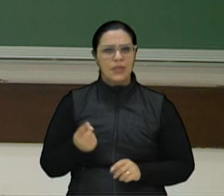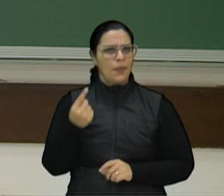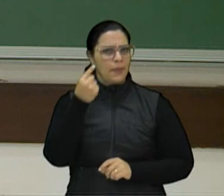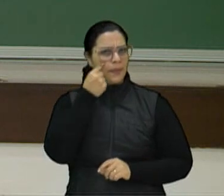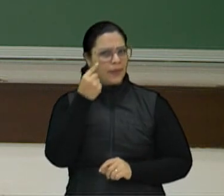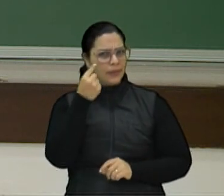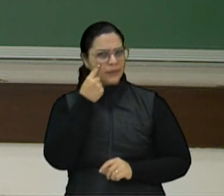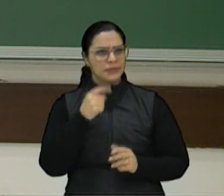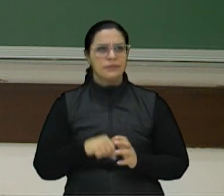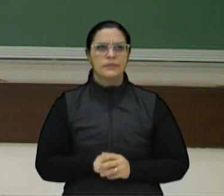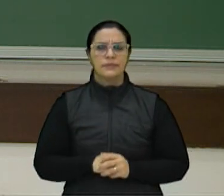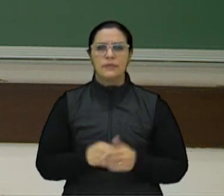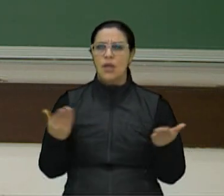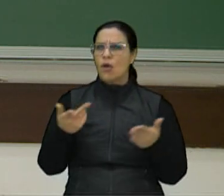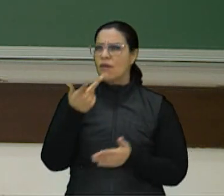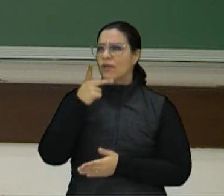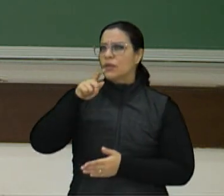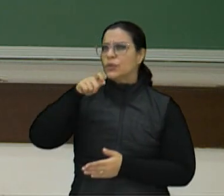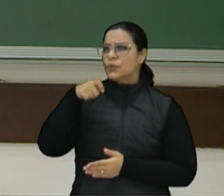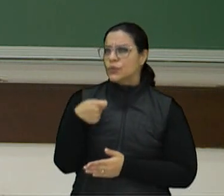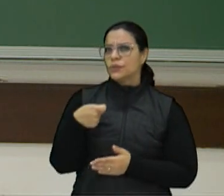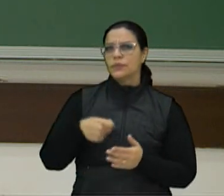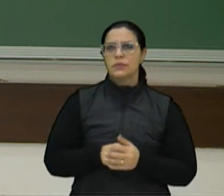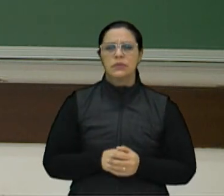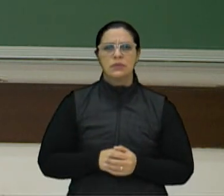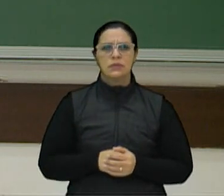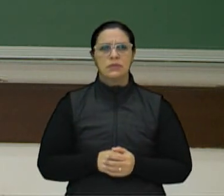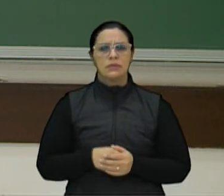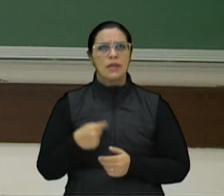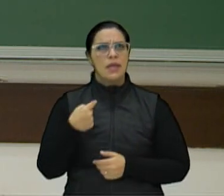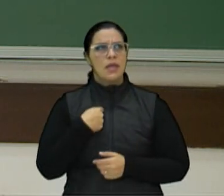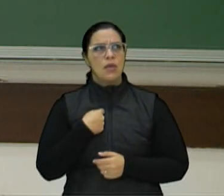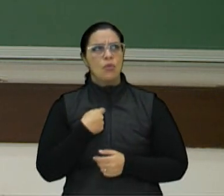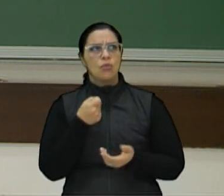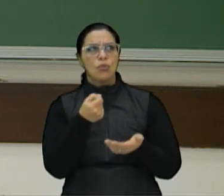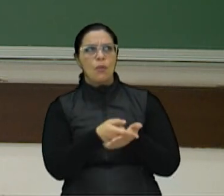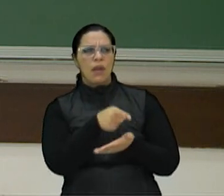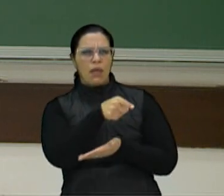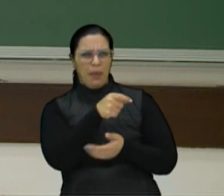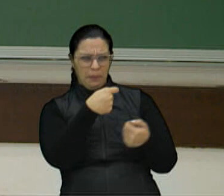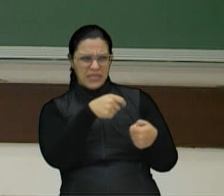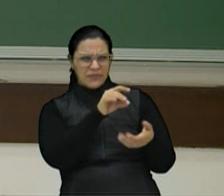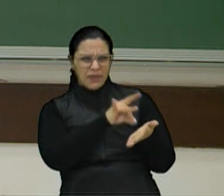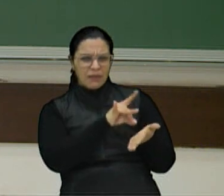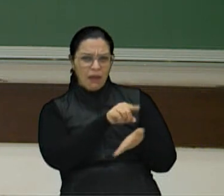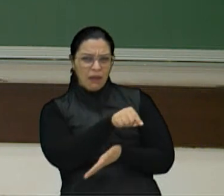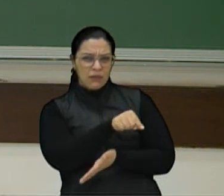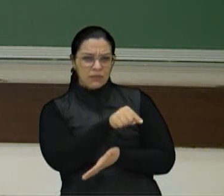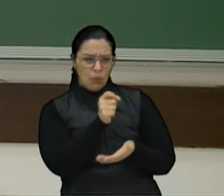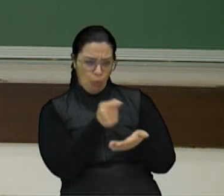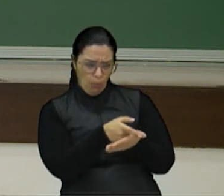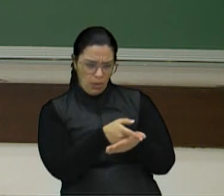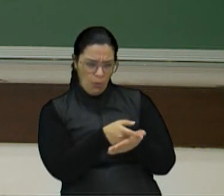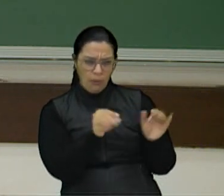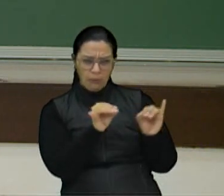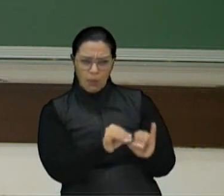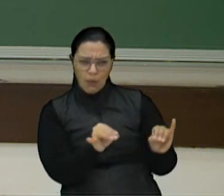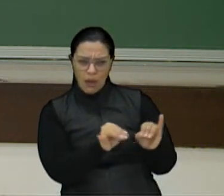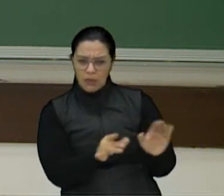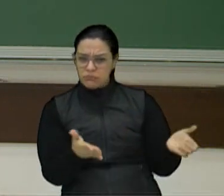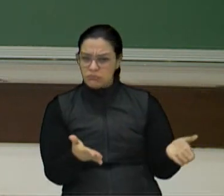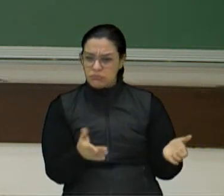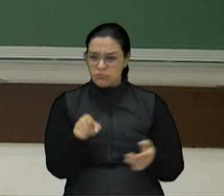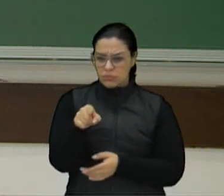Pensa nesta ideia, no que eu estou consumindo eu preciso, realmente? Ou é supérfluo? O